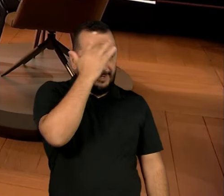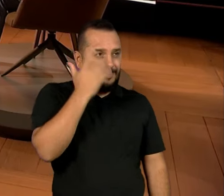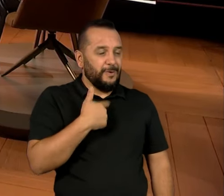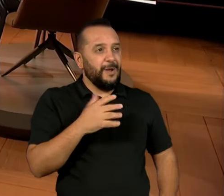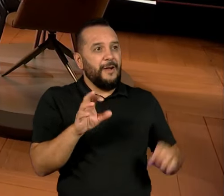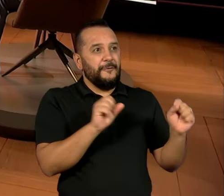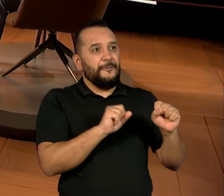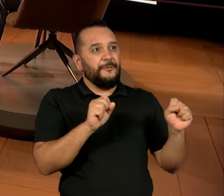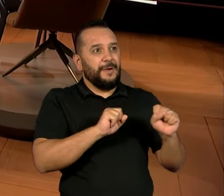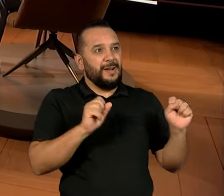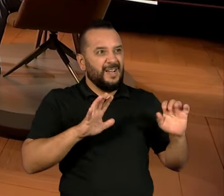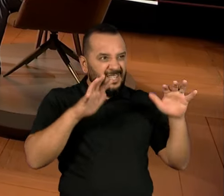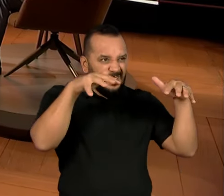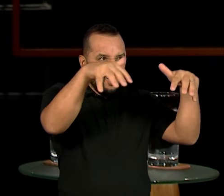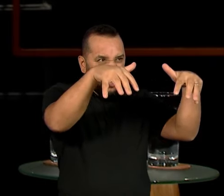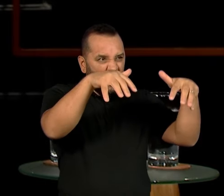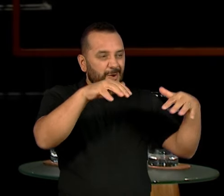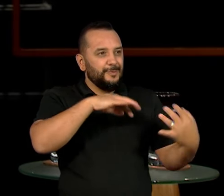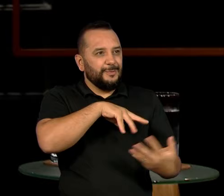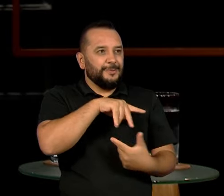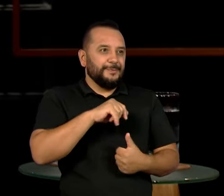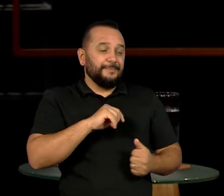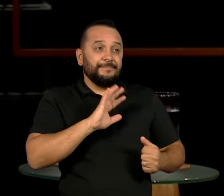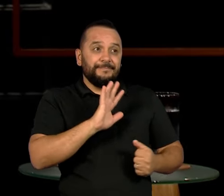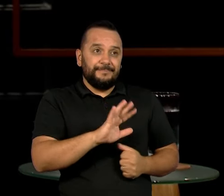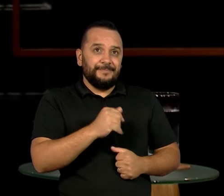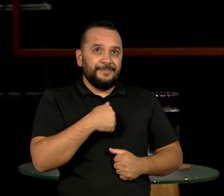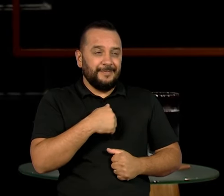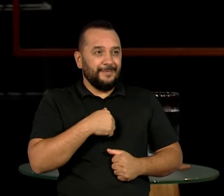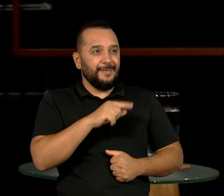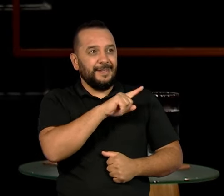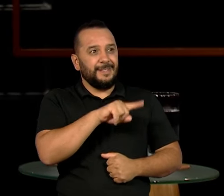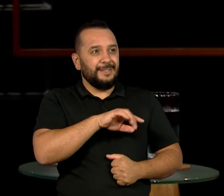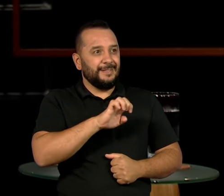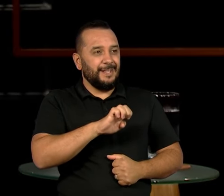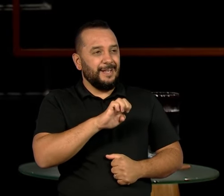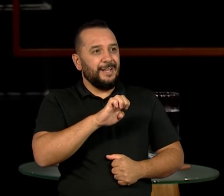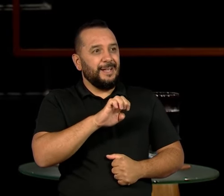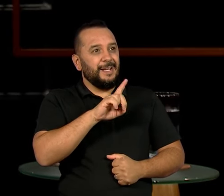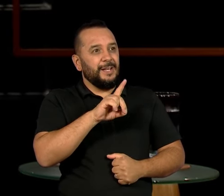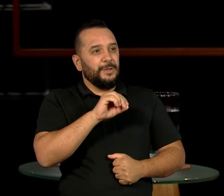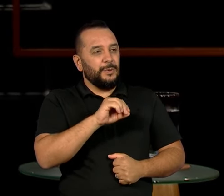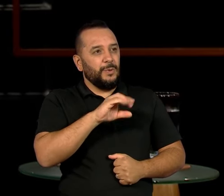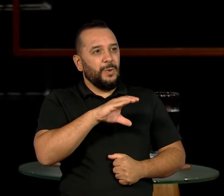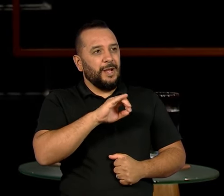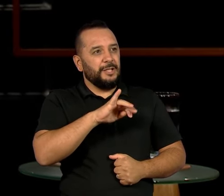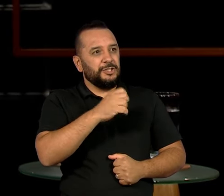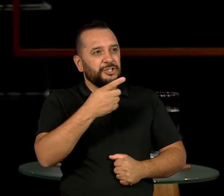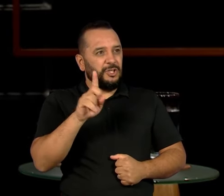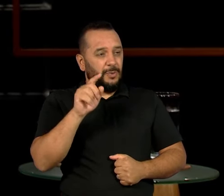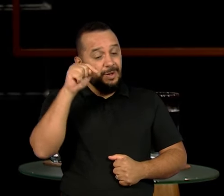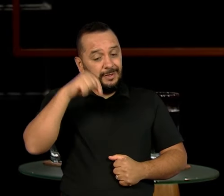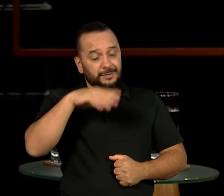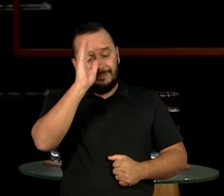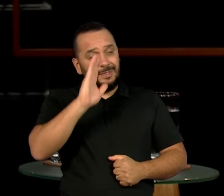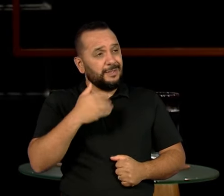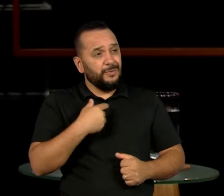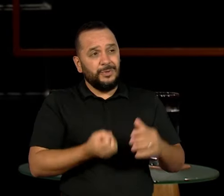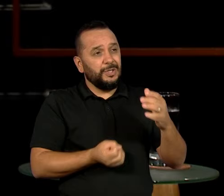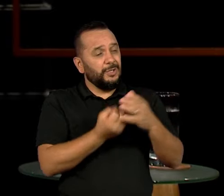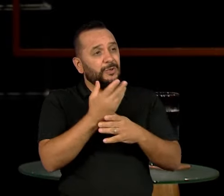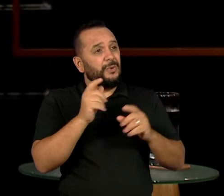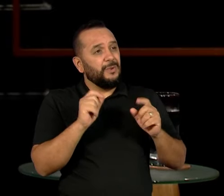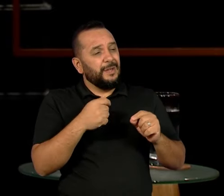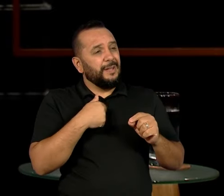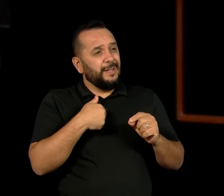gênero terror no mundo inteiro, né? Mas depois do Zé do Caixão, aqui no Brasil quase não se produziu filmes de terror. Você tem alguma ideia